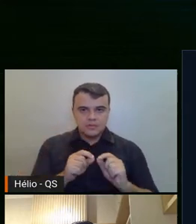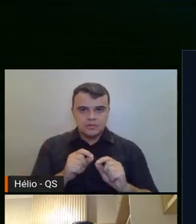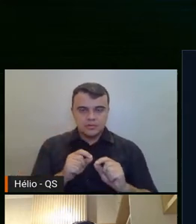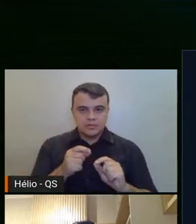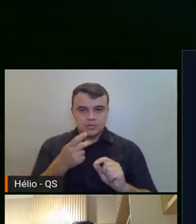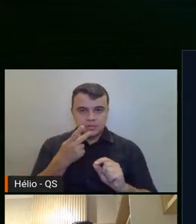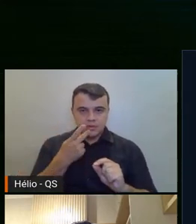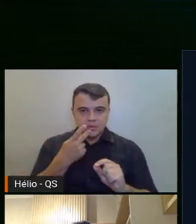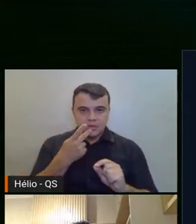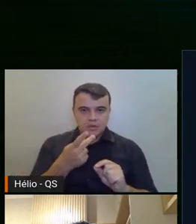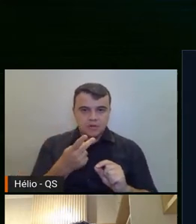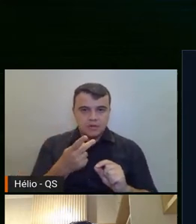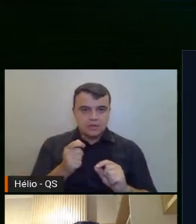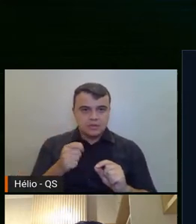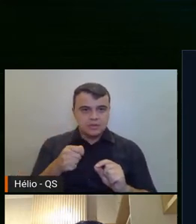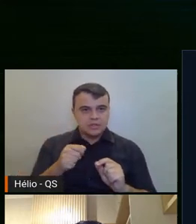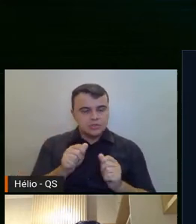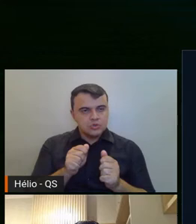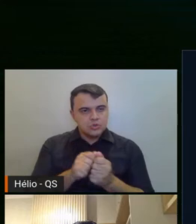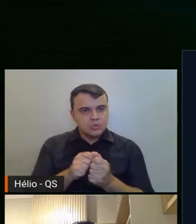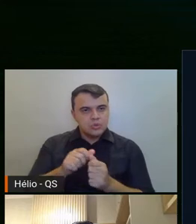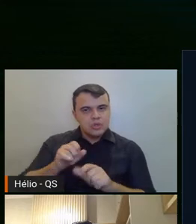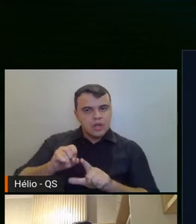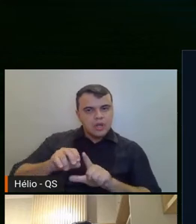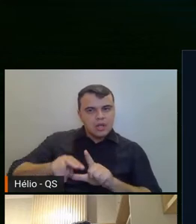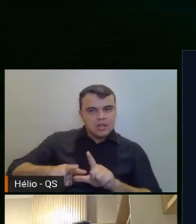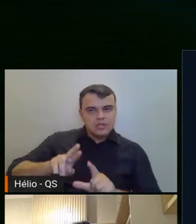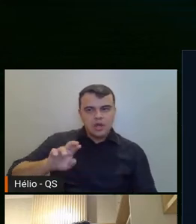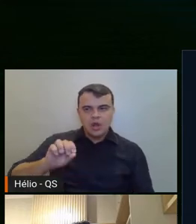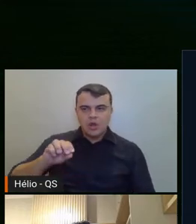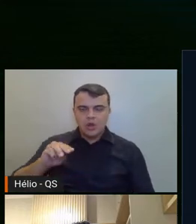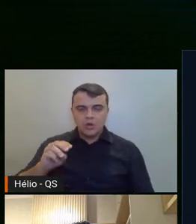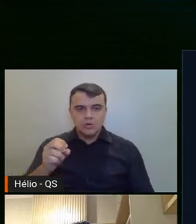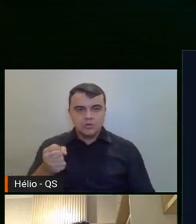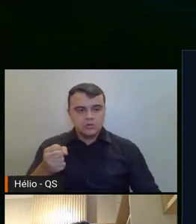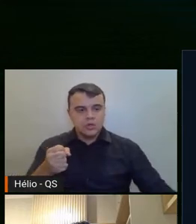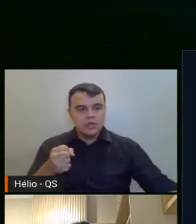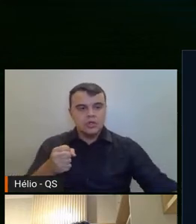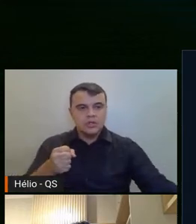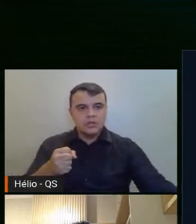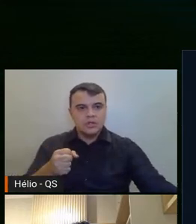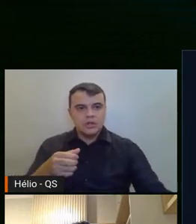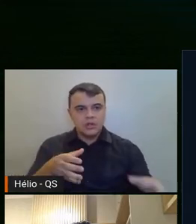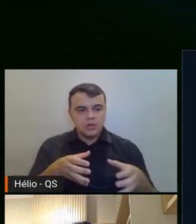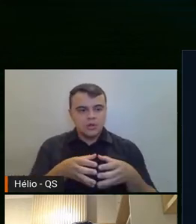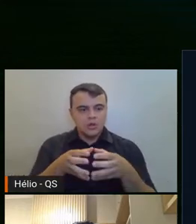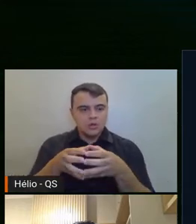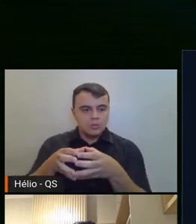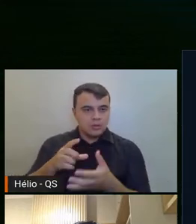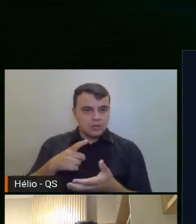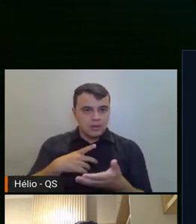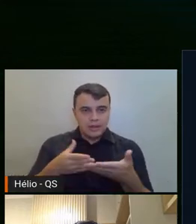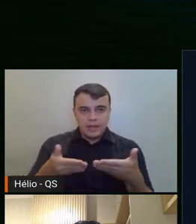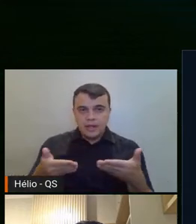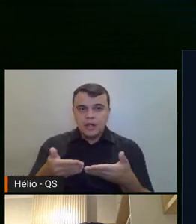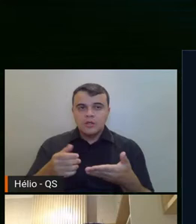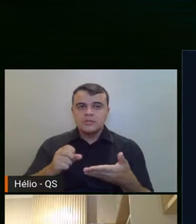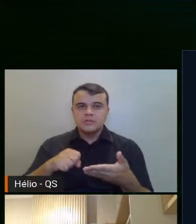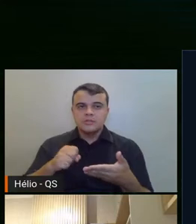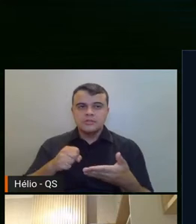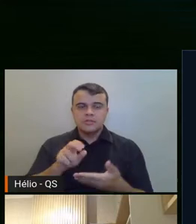pede aí para galera publicar no Linkedin no Rose enfim nos grupos que vocês têm aí e que